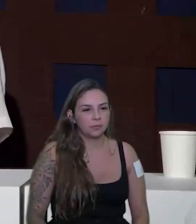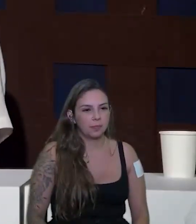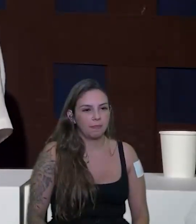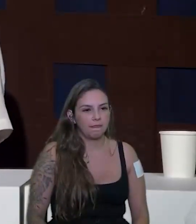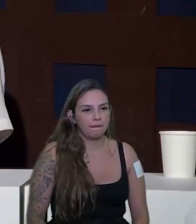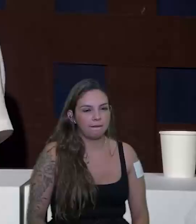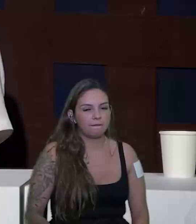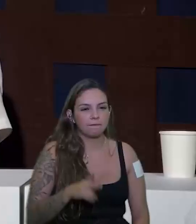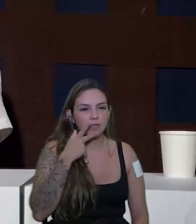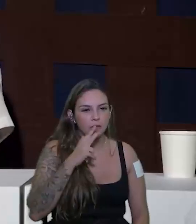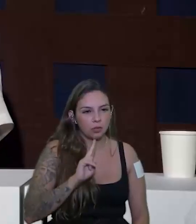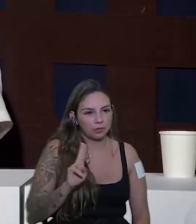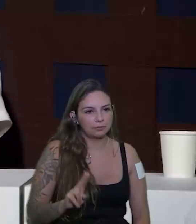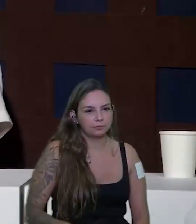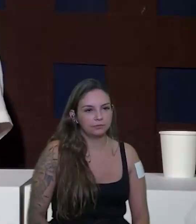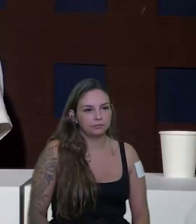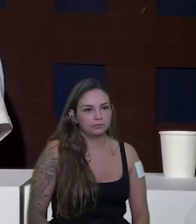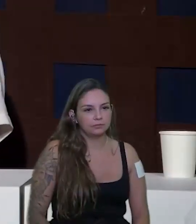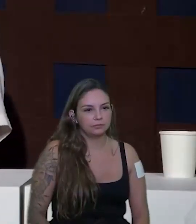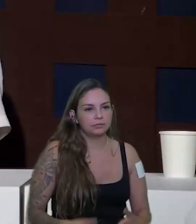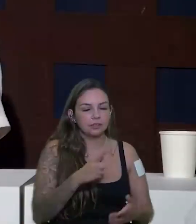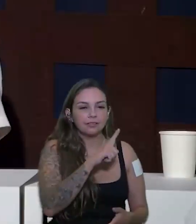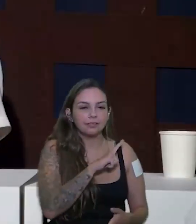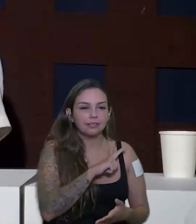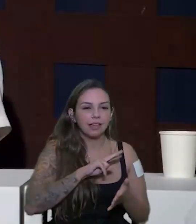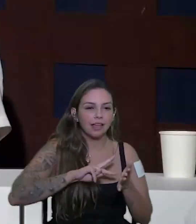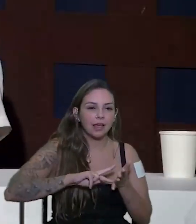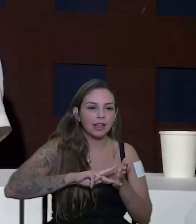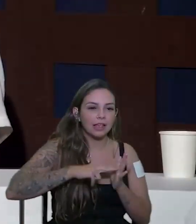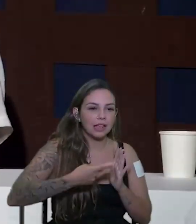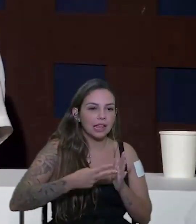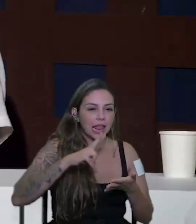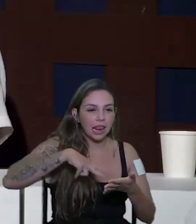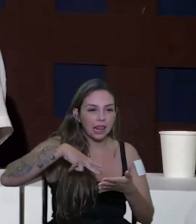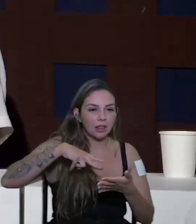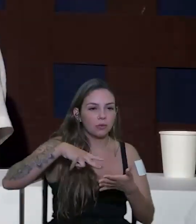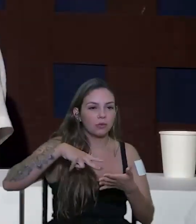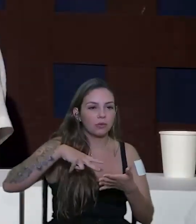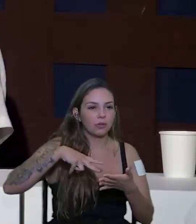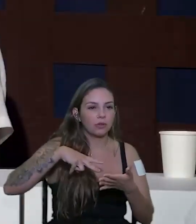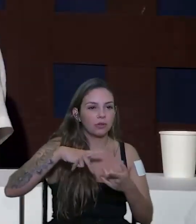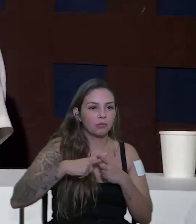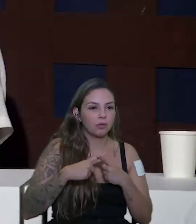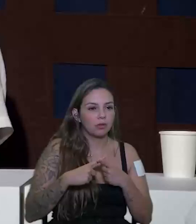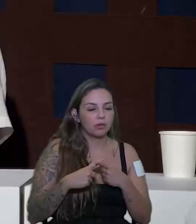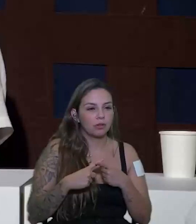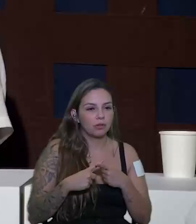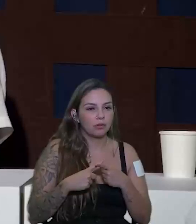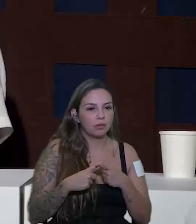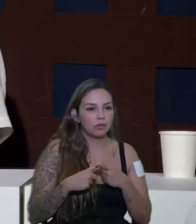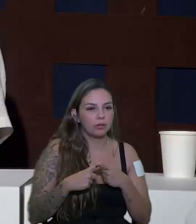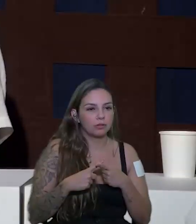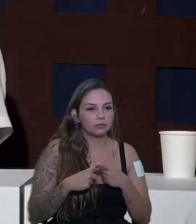Proust, James Joyce, né? E aí ele tem que ressignificar essas leituras, porque, ao